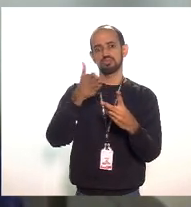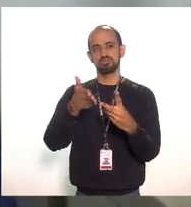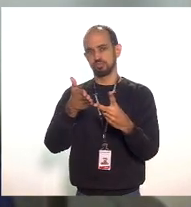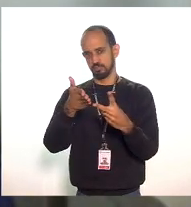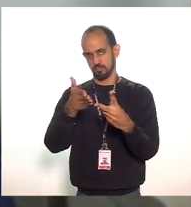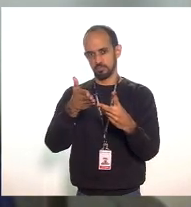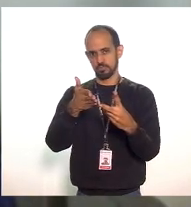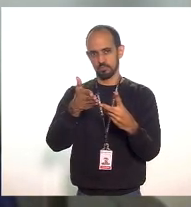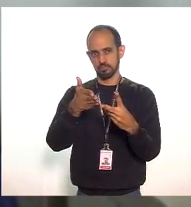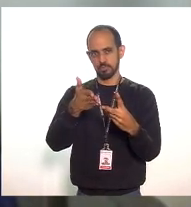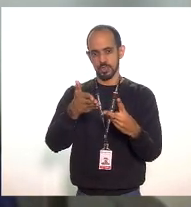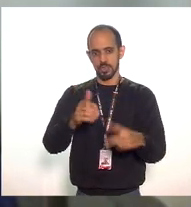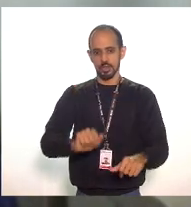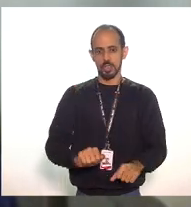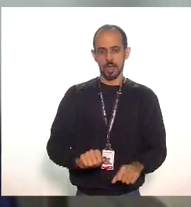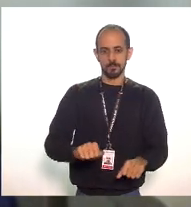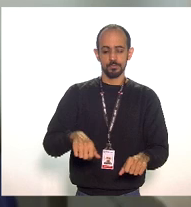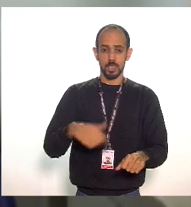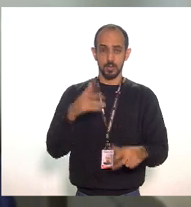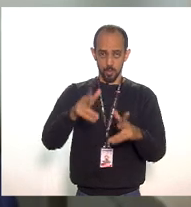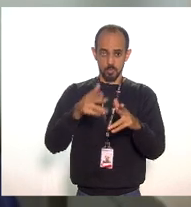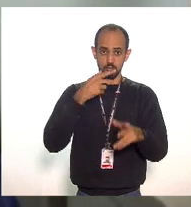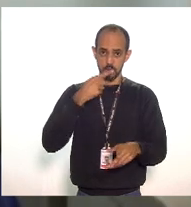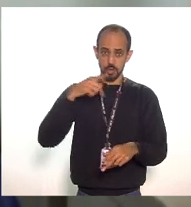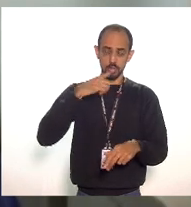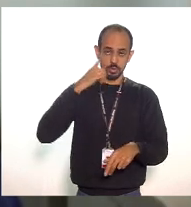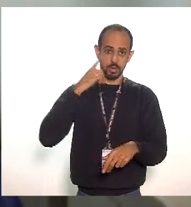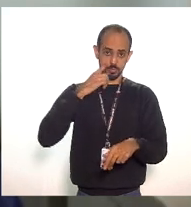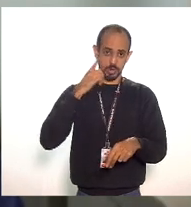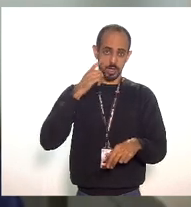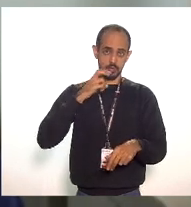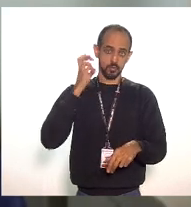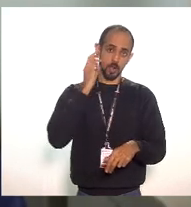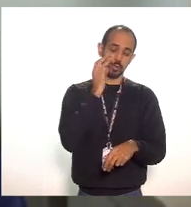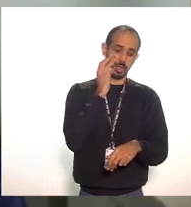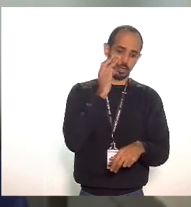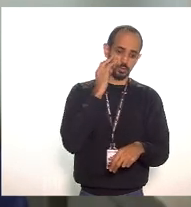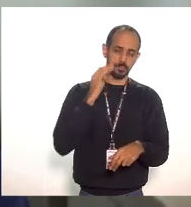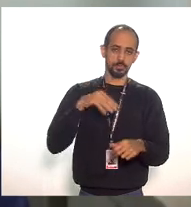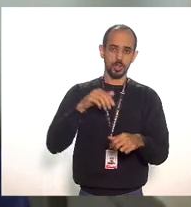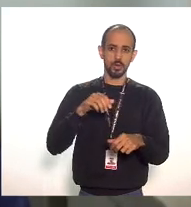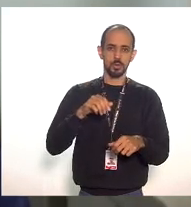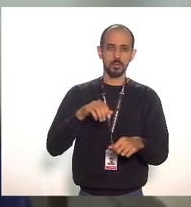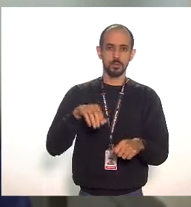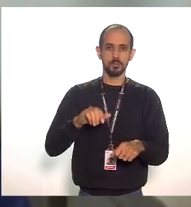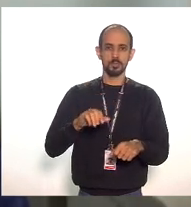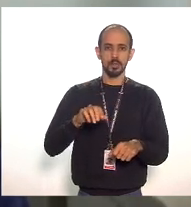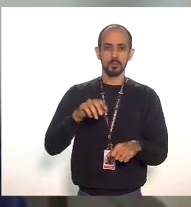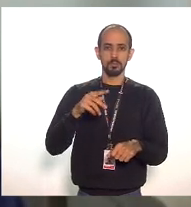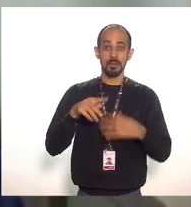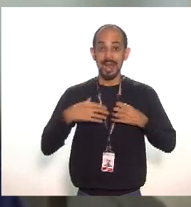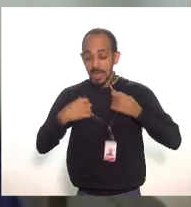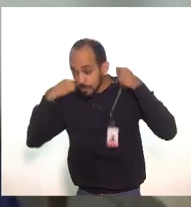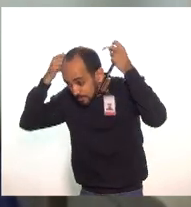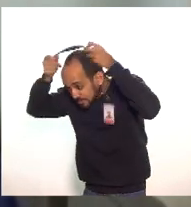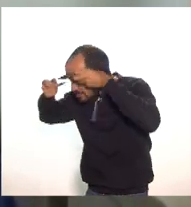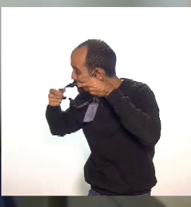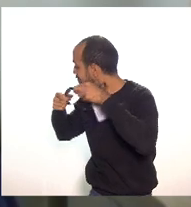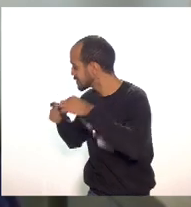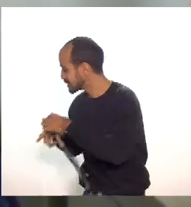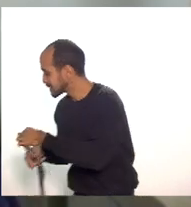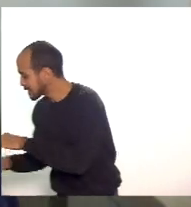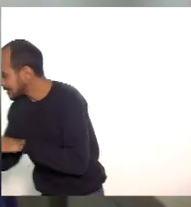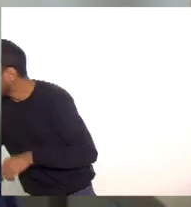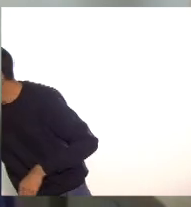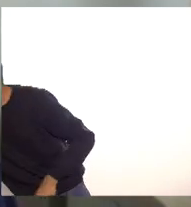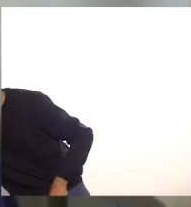o Worlds deputados waldeck princípio de boulanger só que a francês há uma vertente